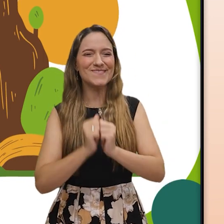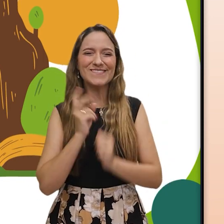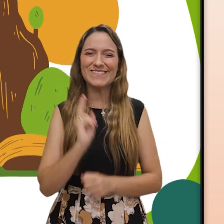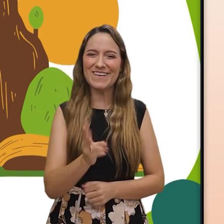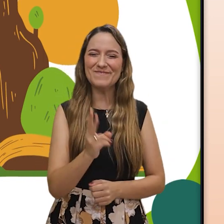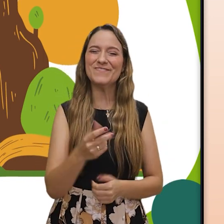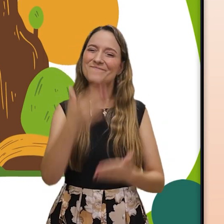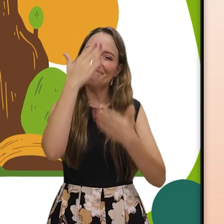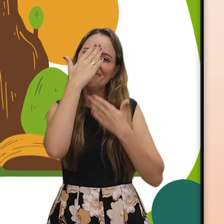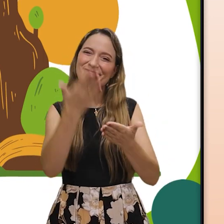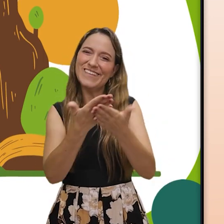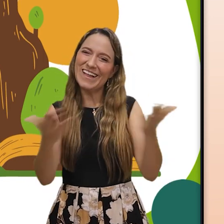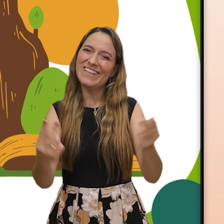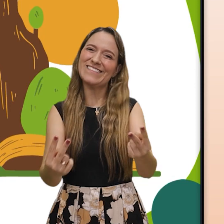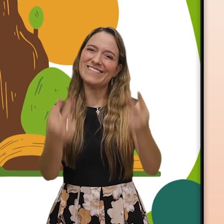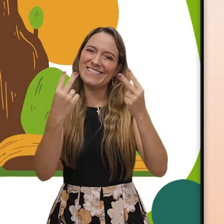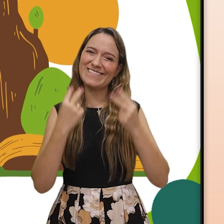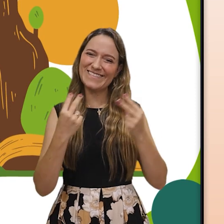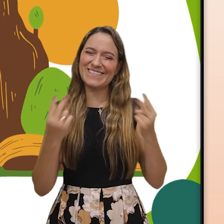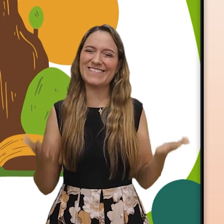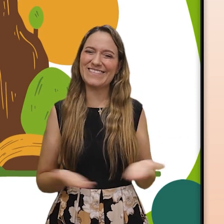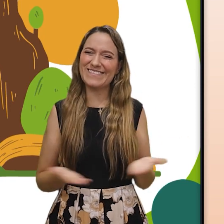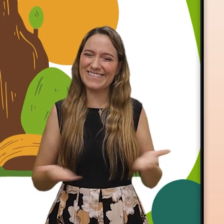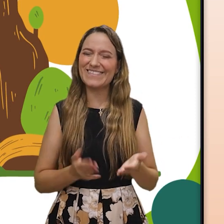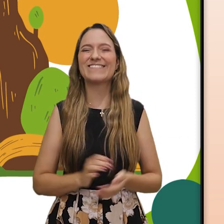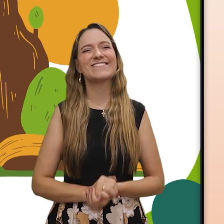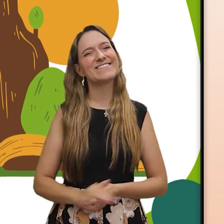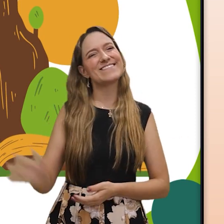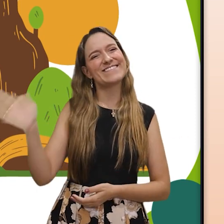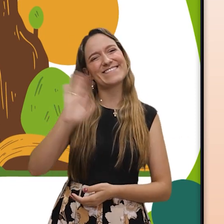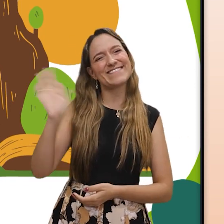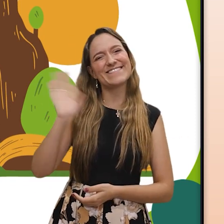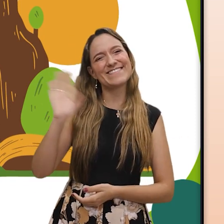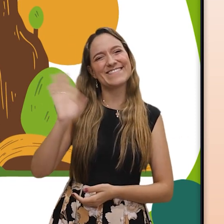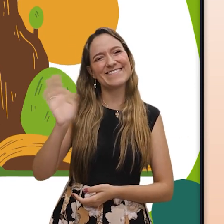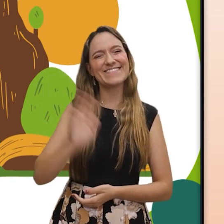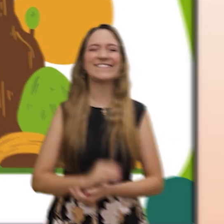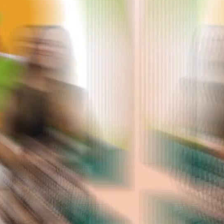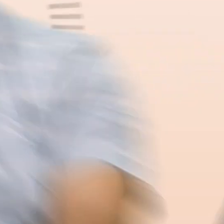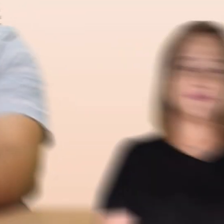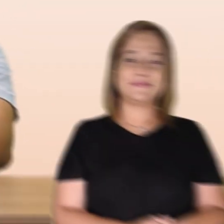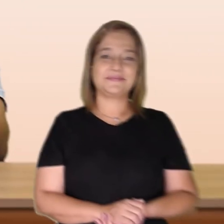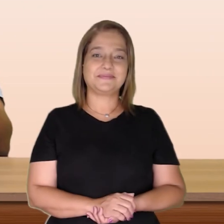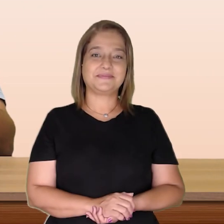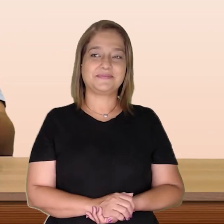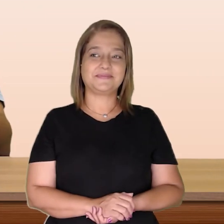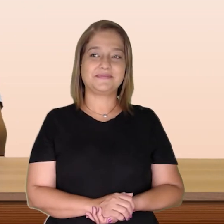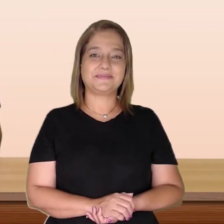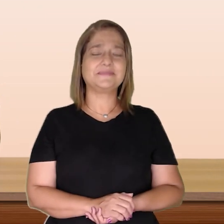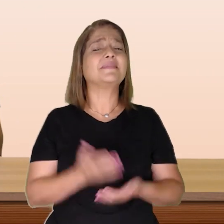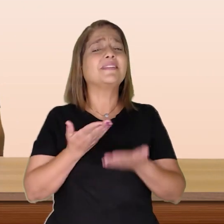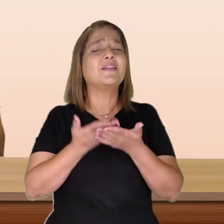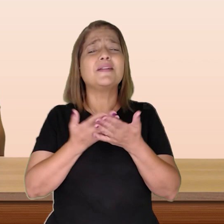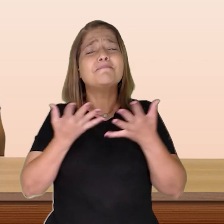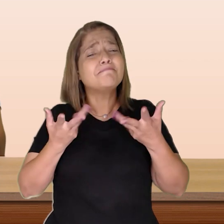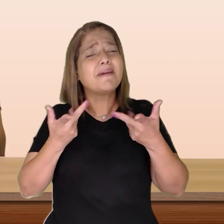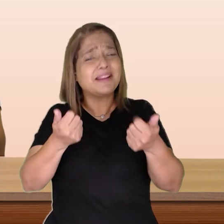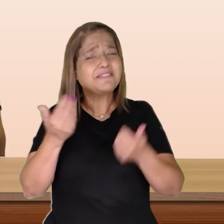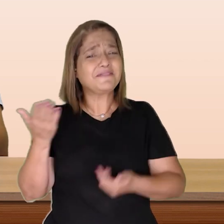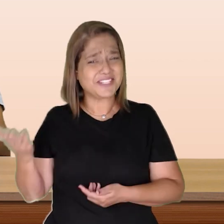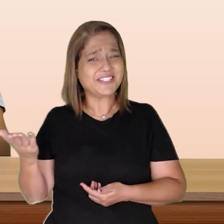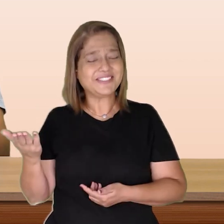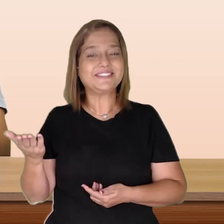Muito obrigada por ficar até aqui e tchau, tchau! Que aula maravilhosa, né,